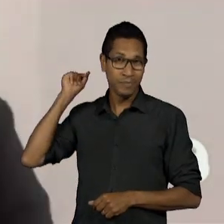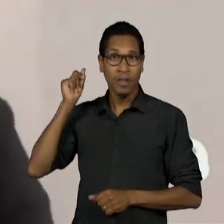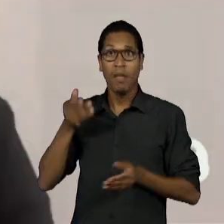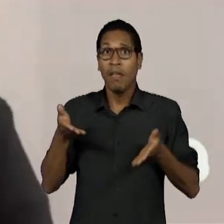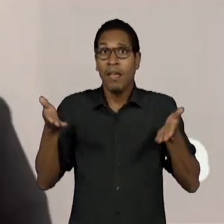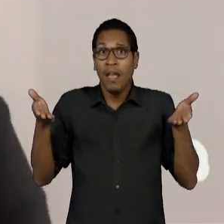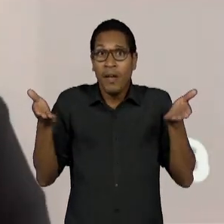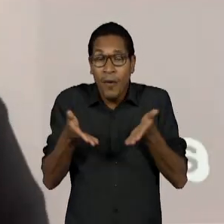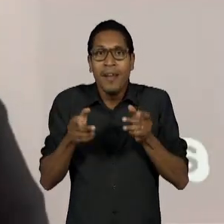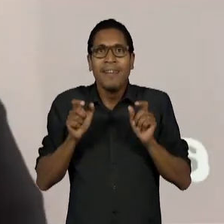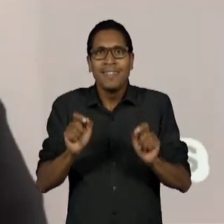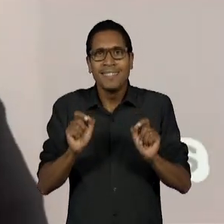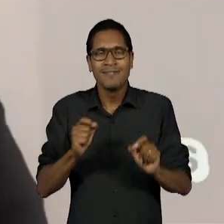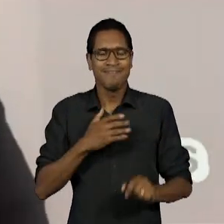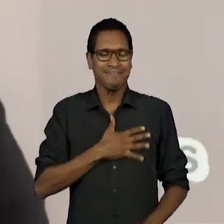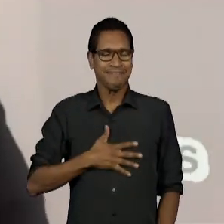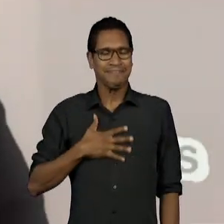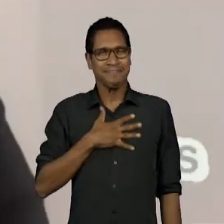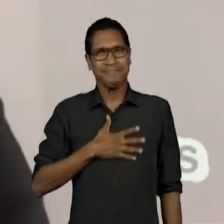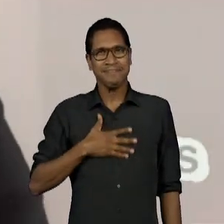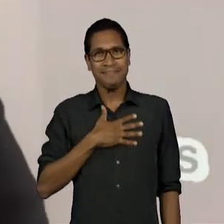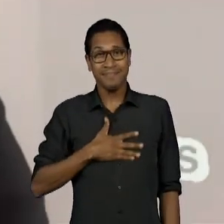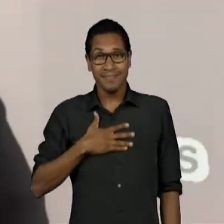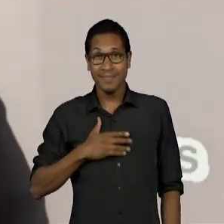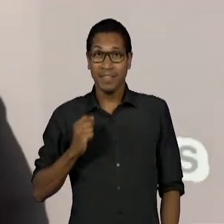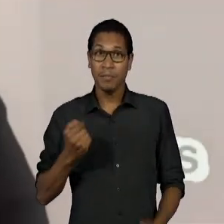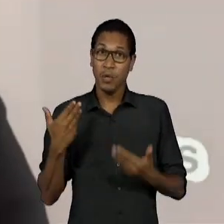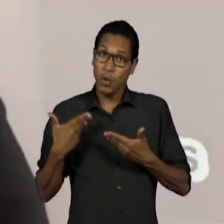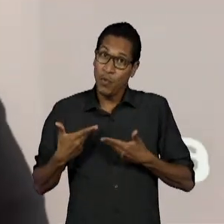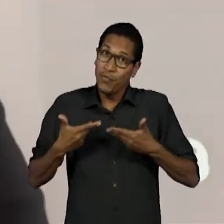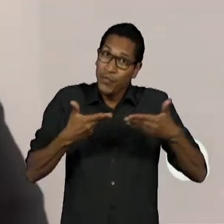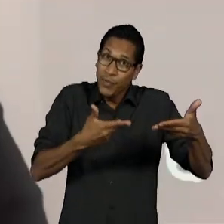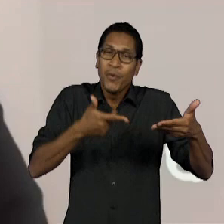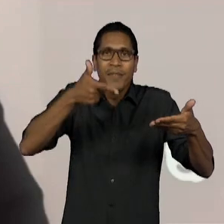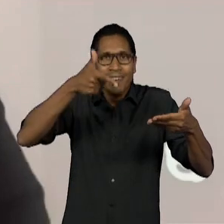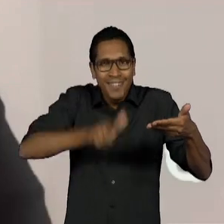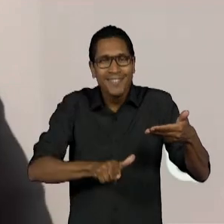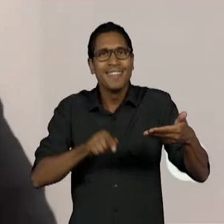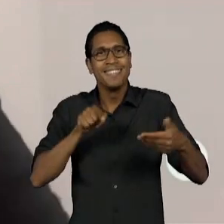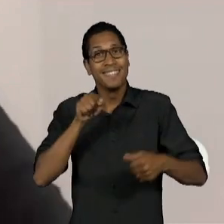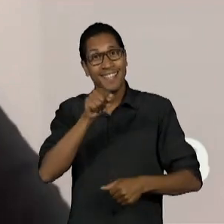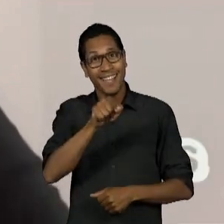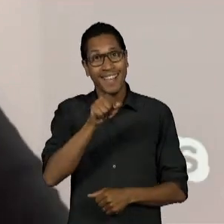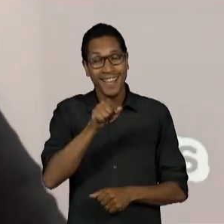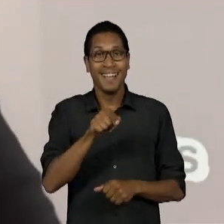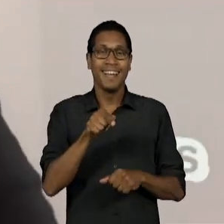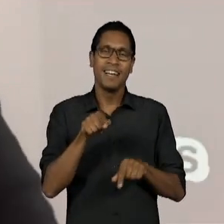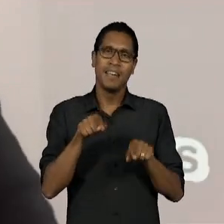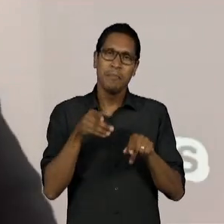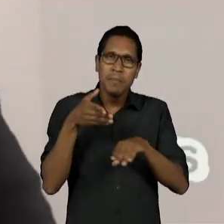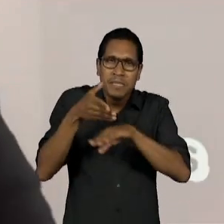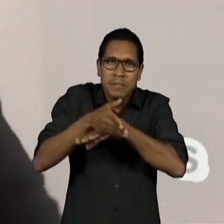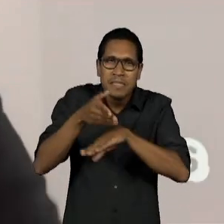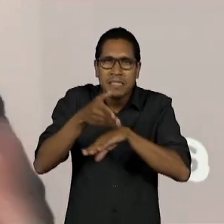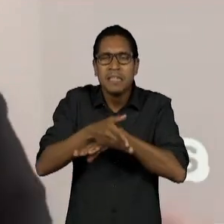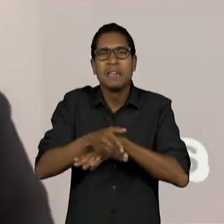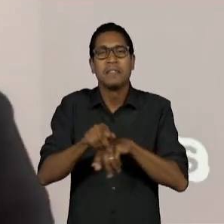agora eu tive até a felicidade de ser convidada para fazer assim uma